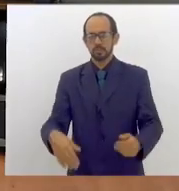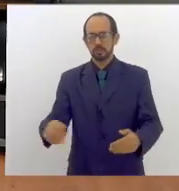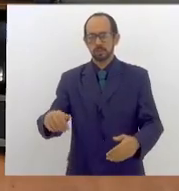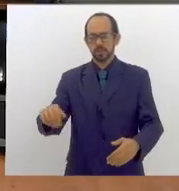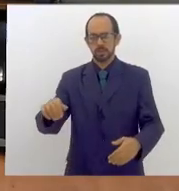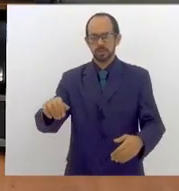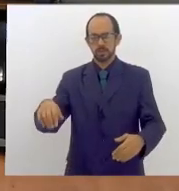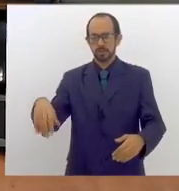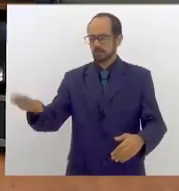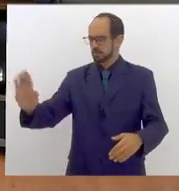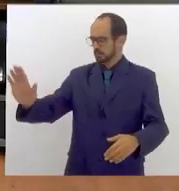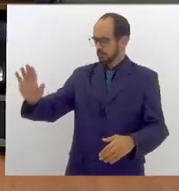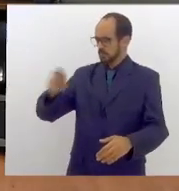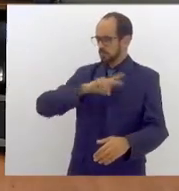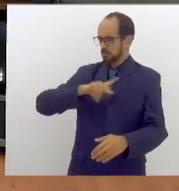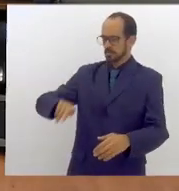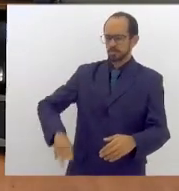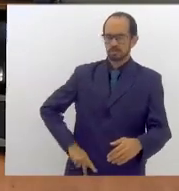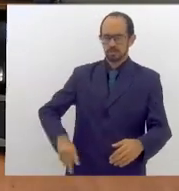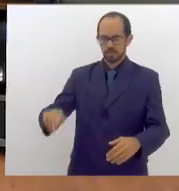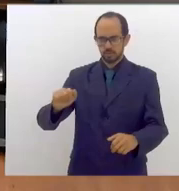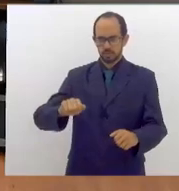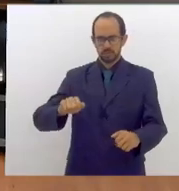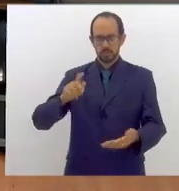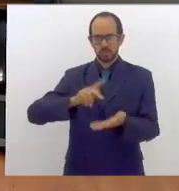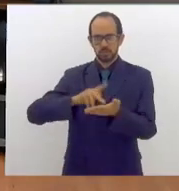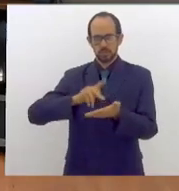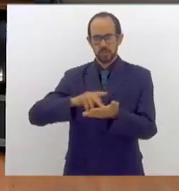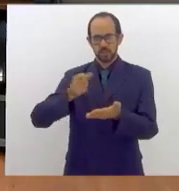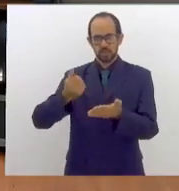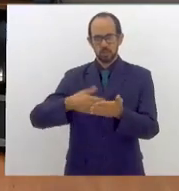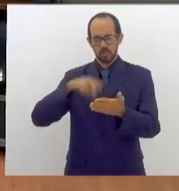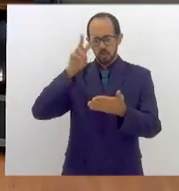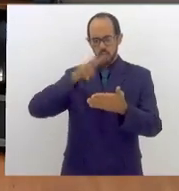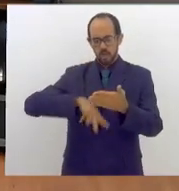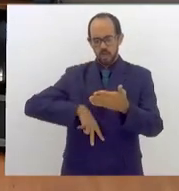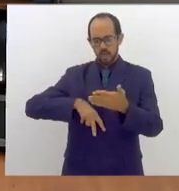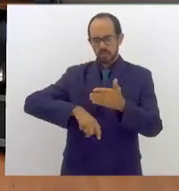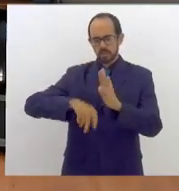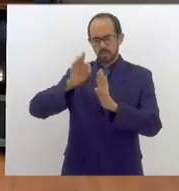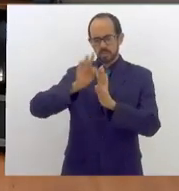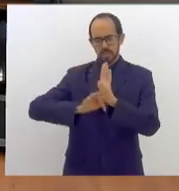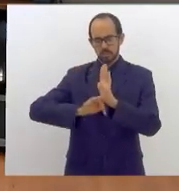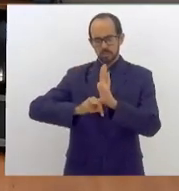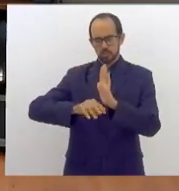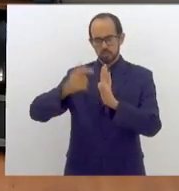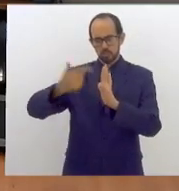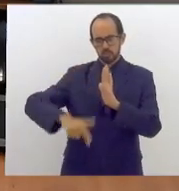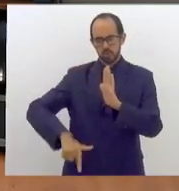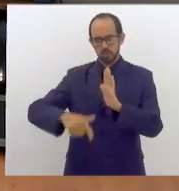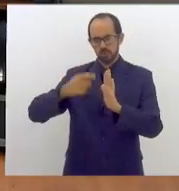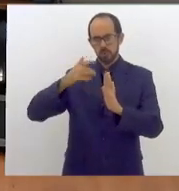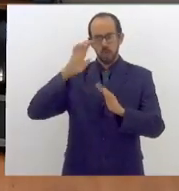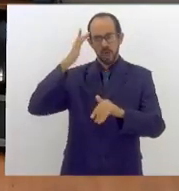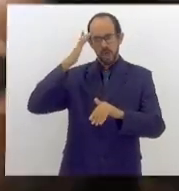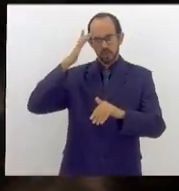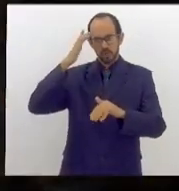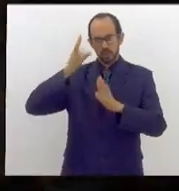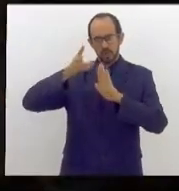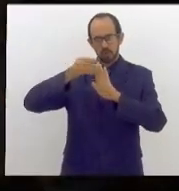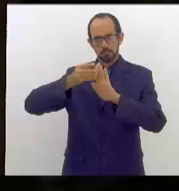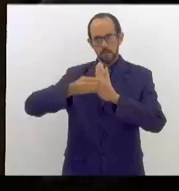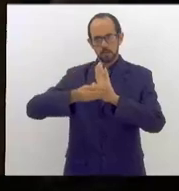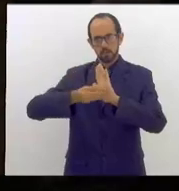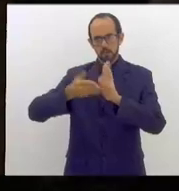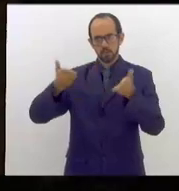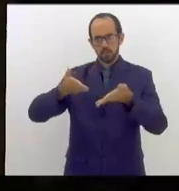na verdade eu recebi esse texto é mais uma vez acho que a pauta de hoje é uma